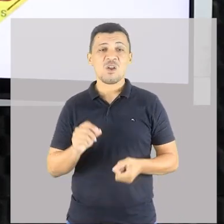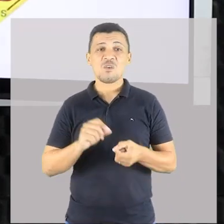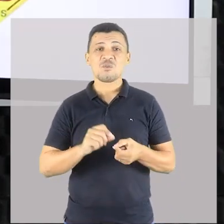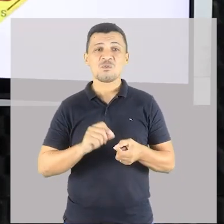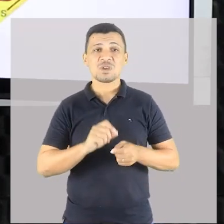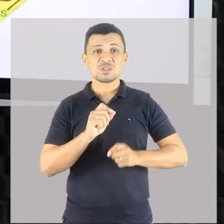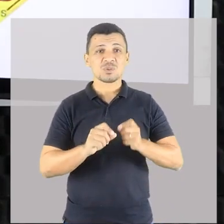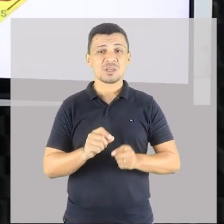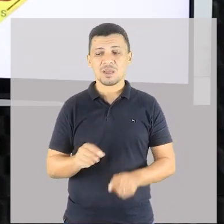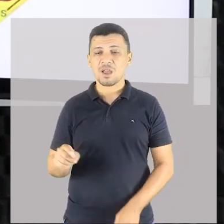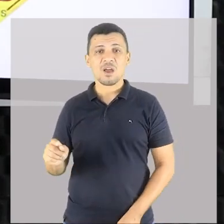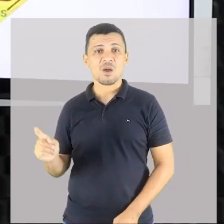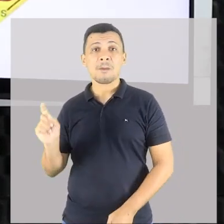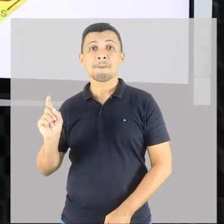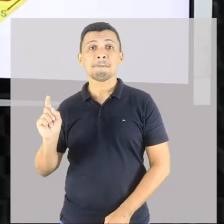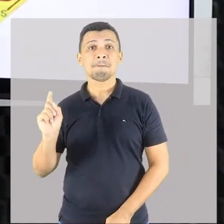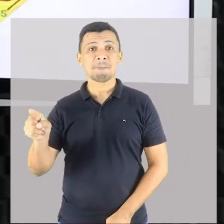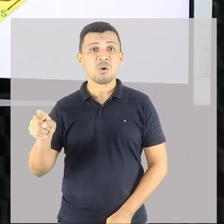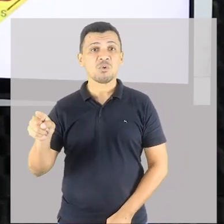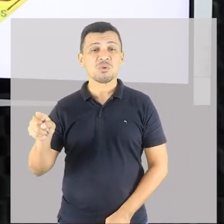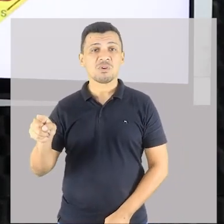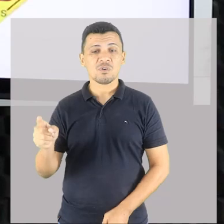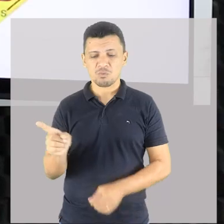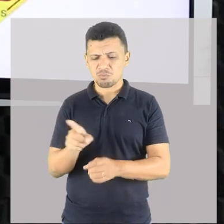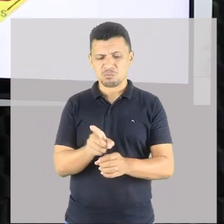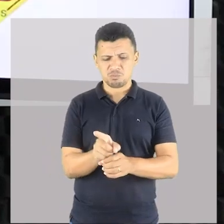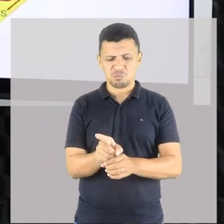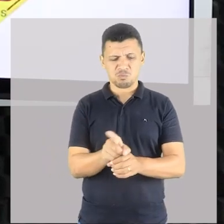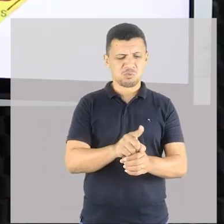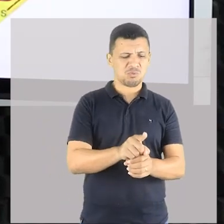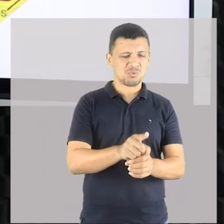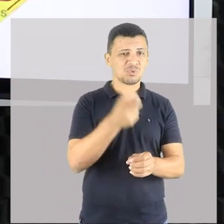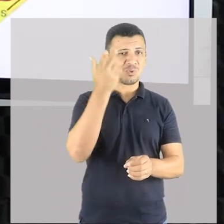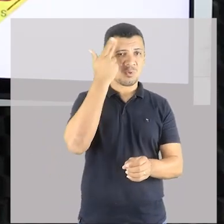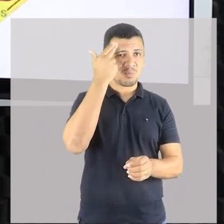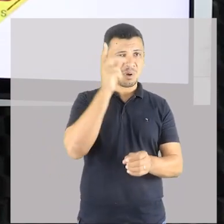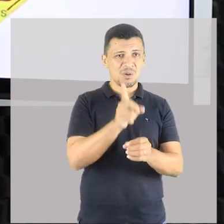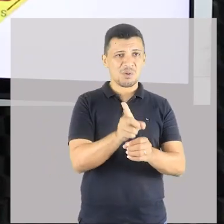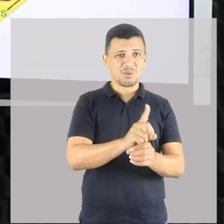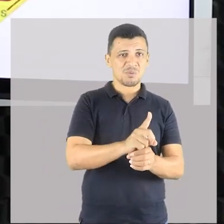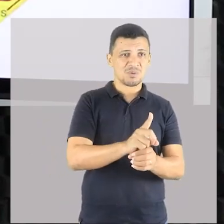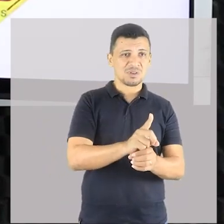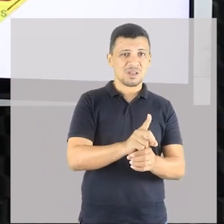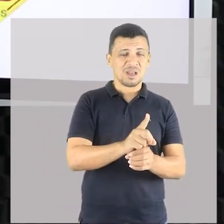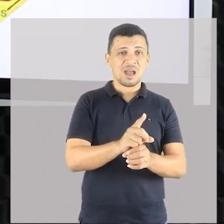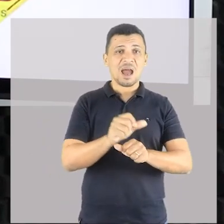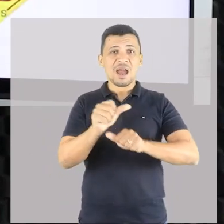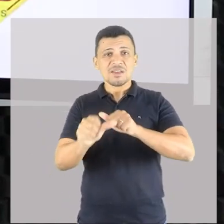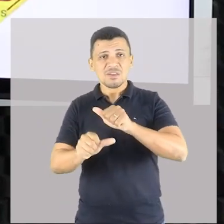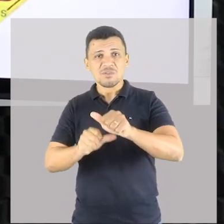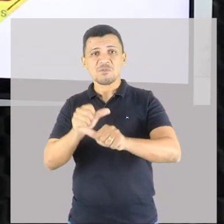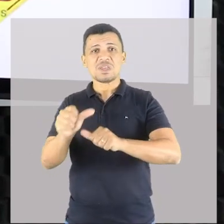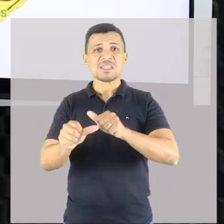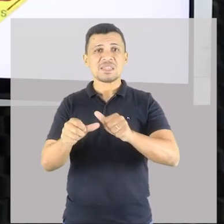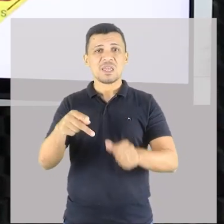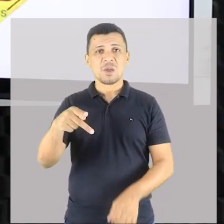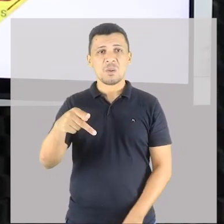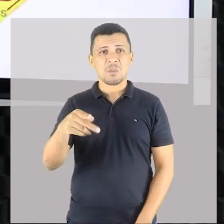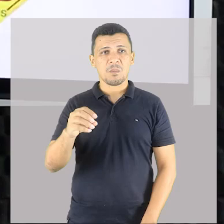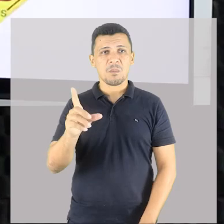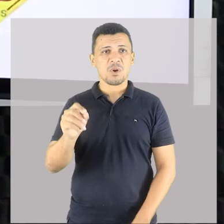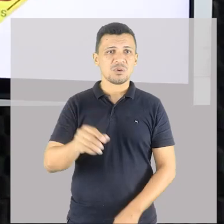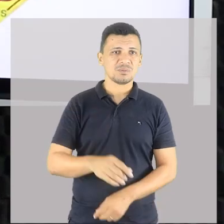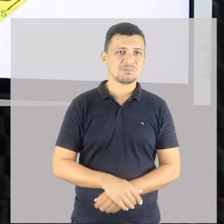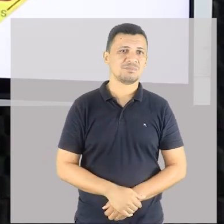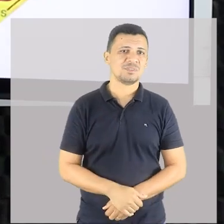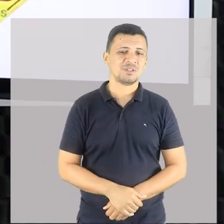Ele desligou, ela voltou para o normal. Aí ele inverteu a polaridade, a corrente está voltando. A bússola, antes ela fez